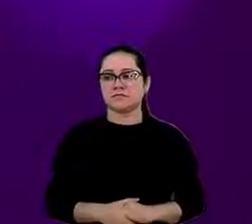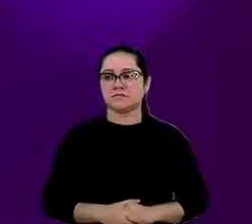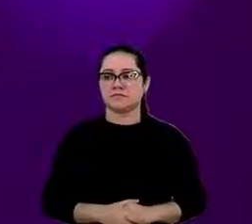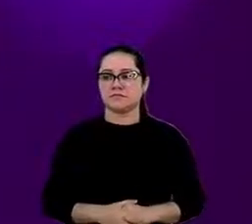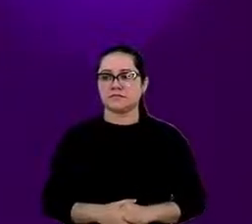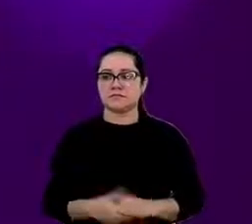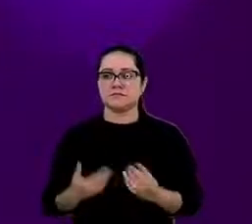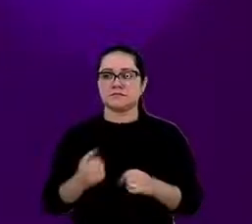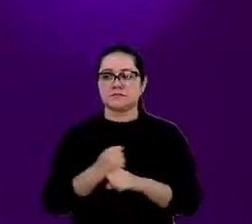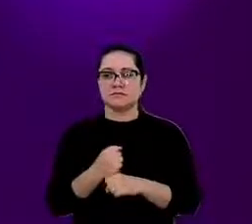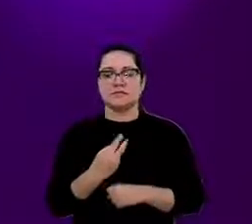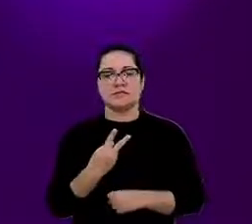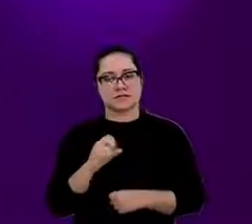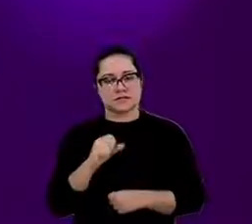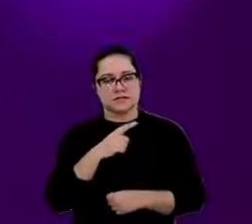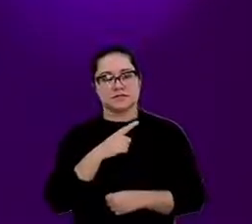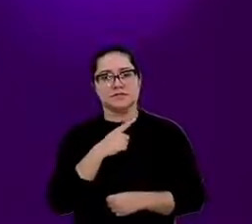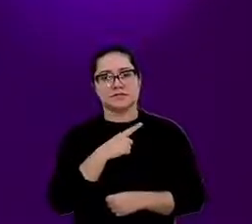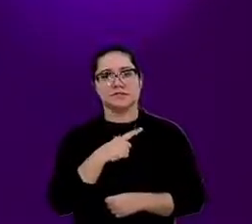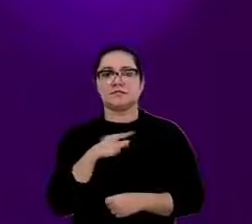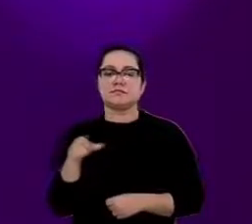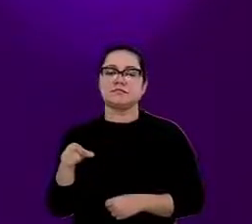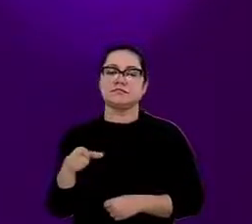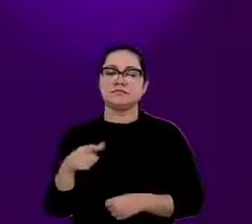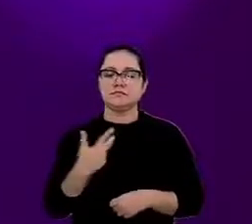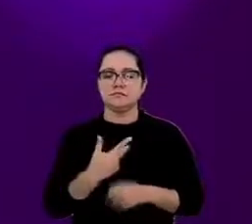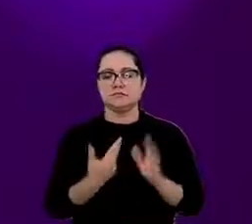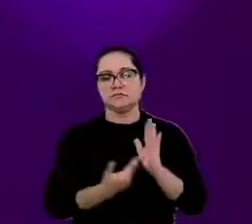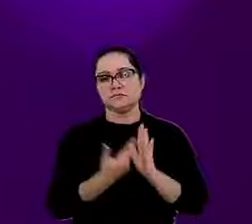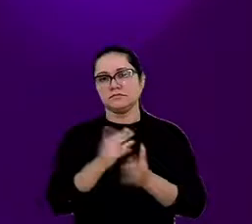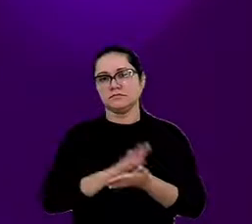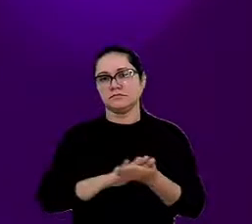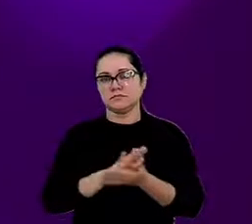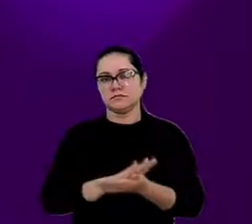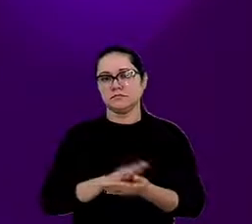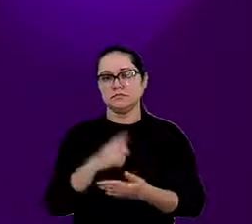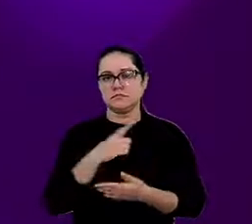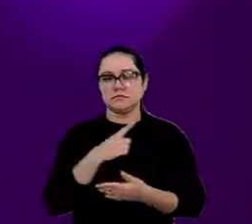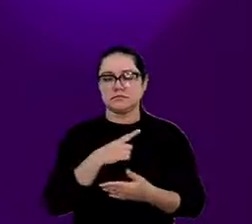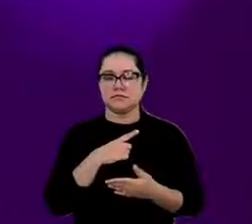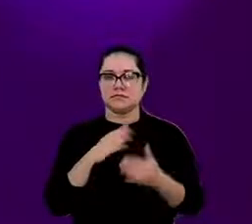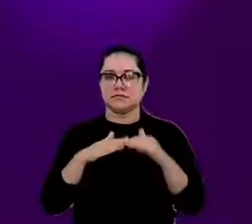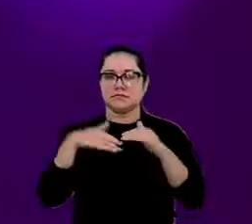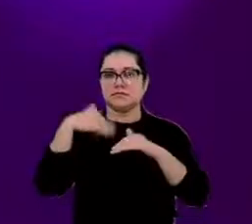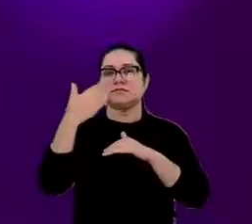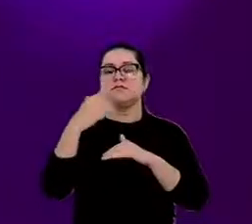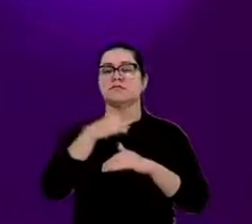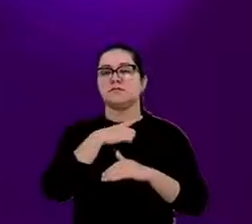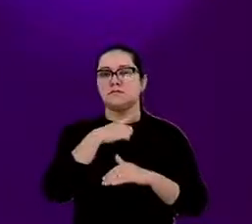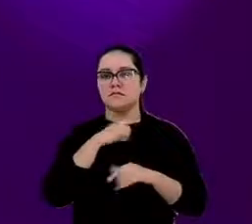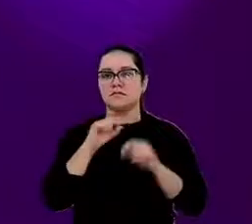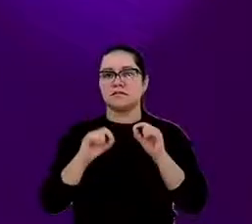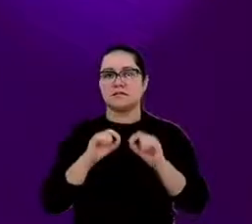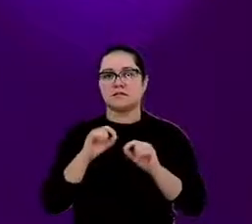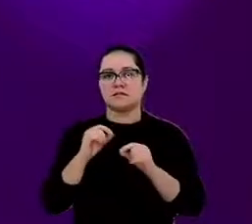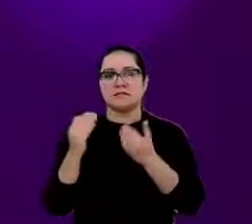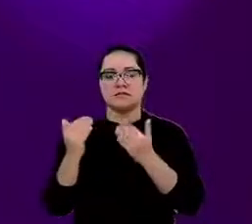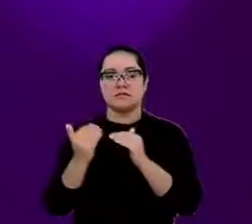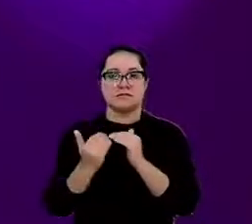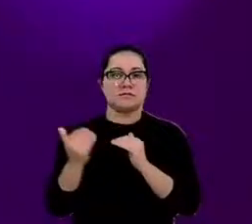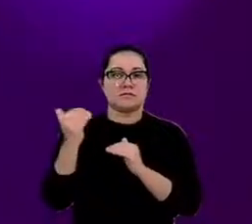anos, naqueles pacientes inoperáveis, se determinou a TAV como superior, né, ao tratamento clínico isolado, e